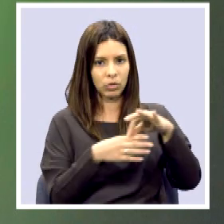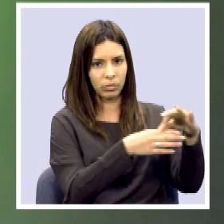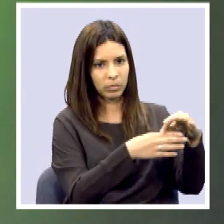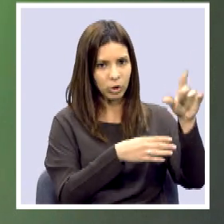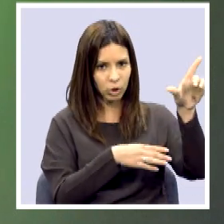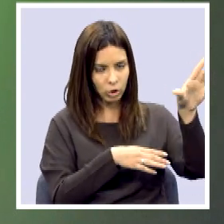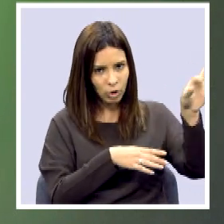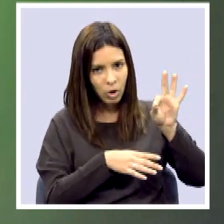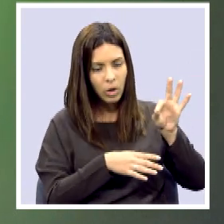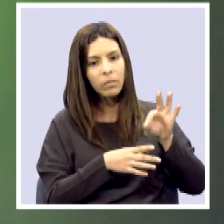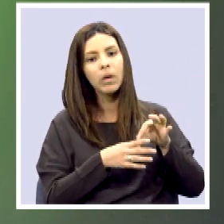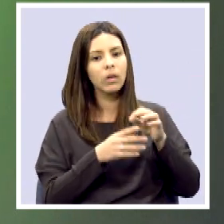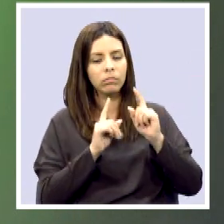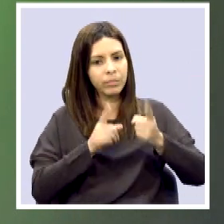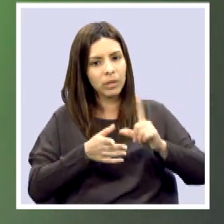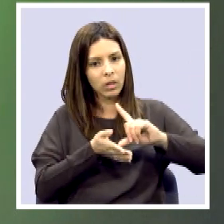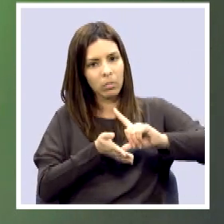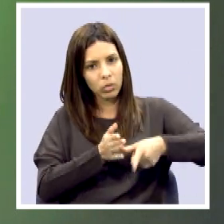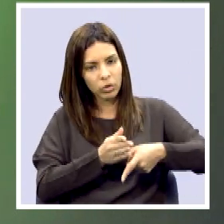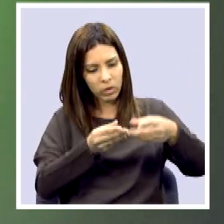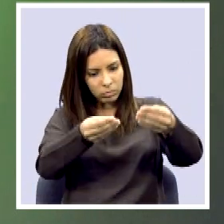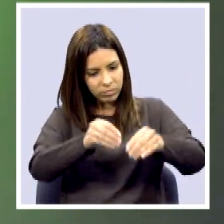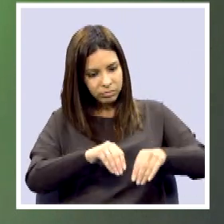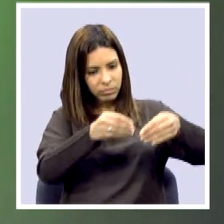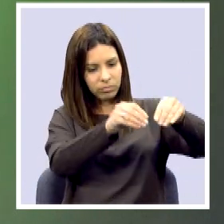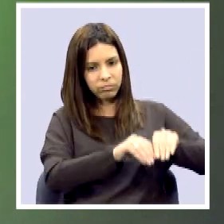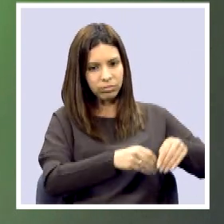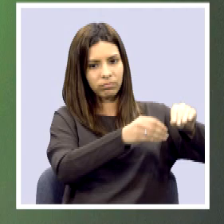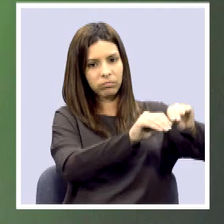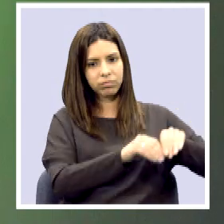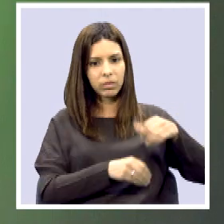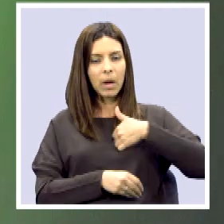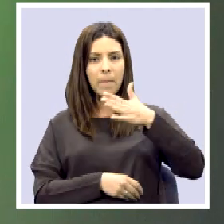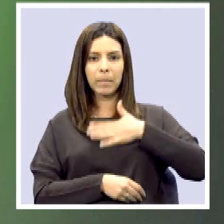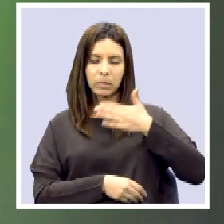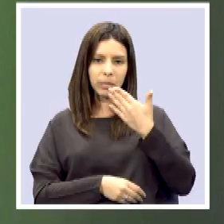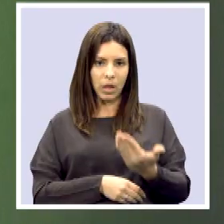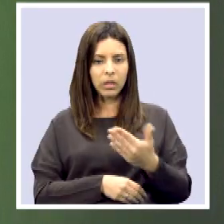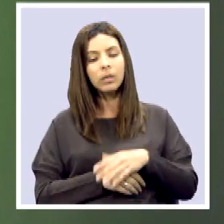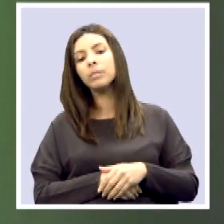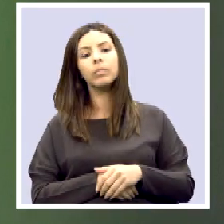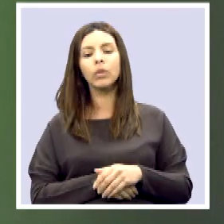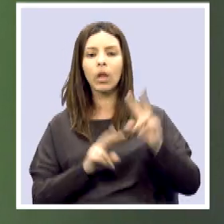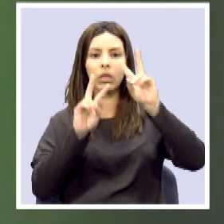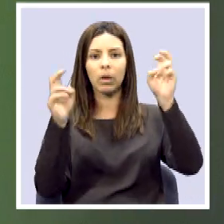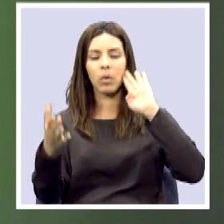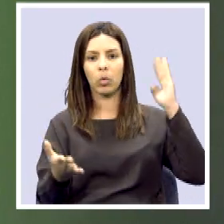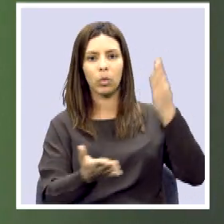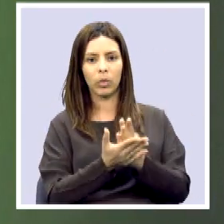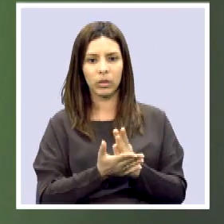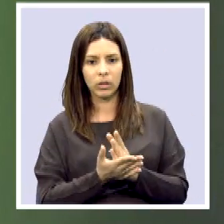desenvolver o projeto pedido no briefing enviado pela empresa. No último ano, o